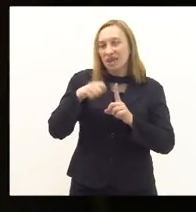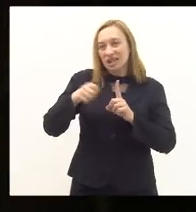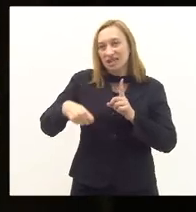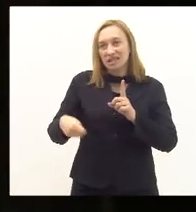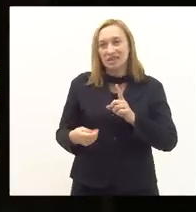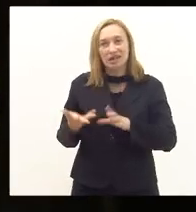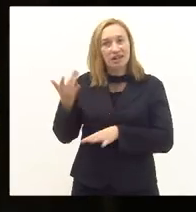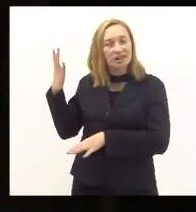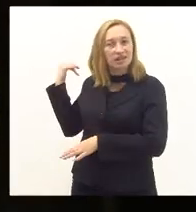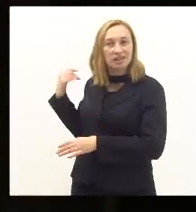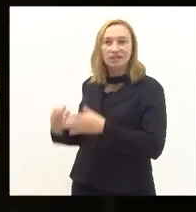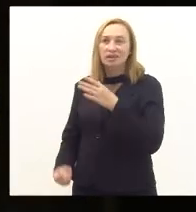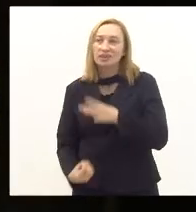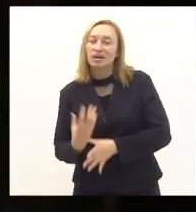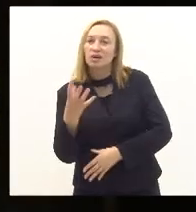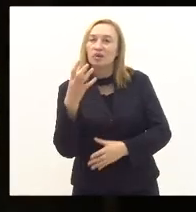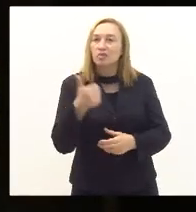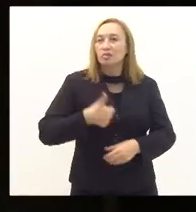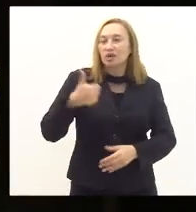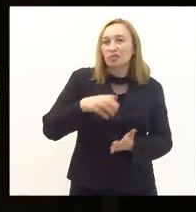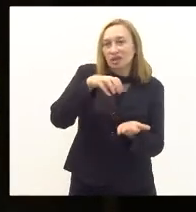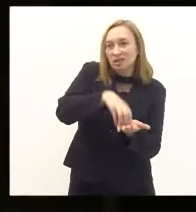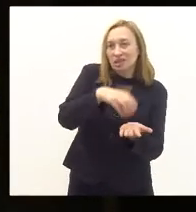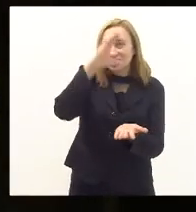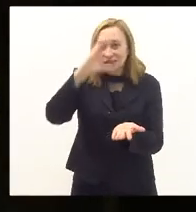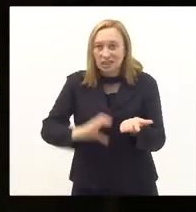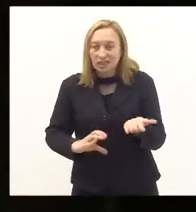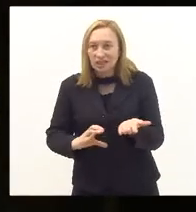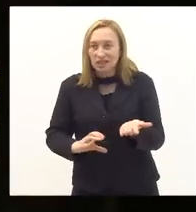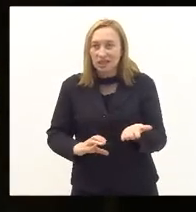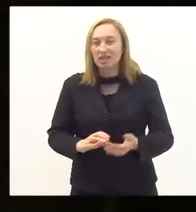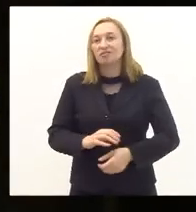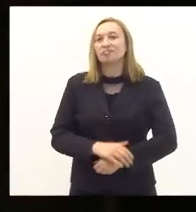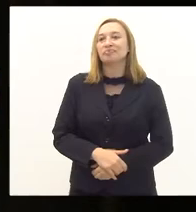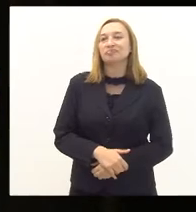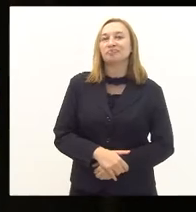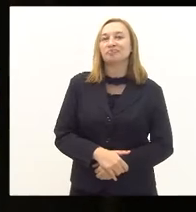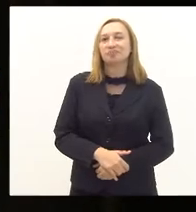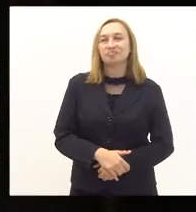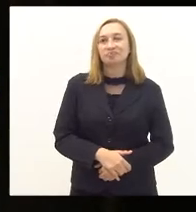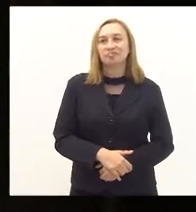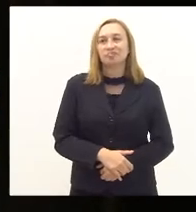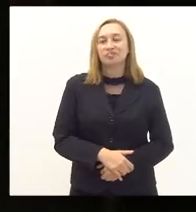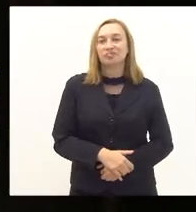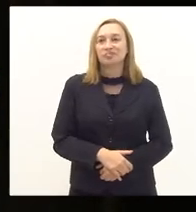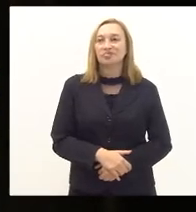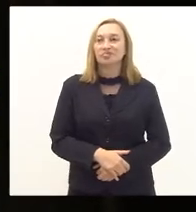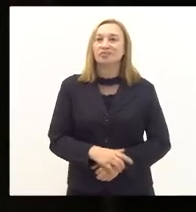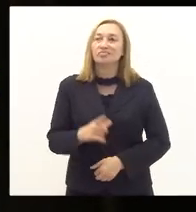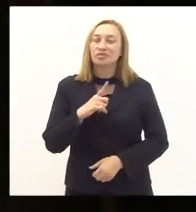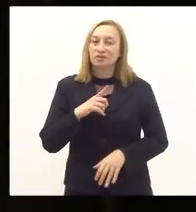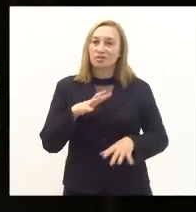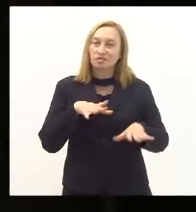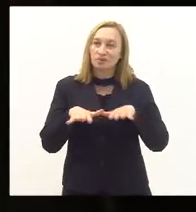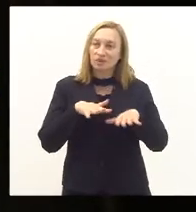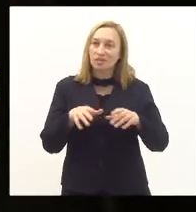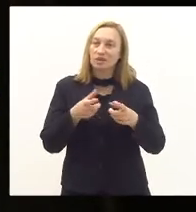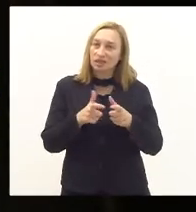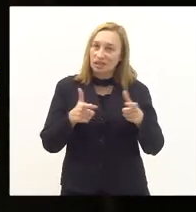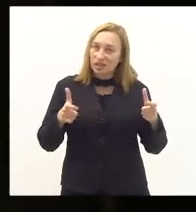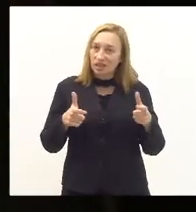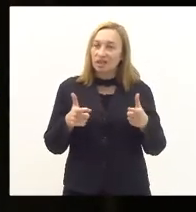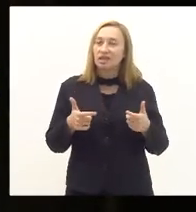nós inauguramos o primeiro Centro de Cidadania do Noroeste Fluminense. Tivemos uma repercussão muito grande, um